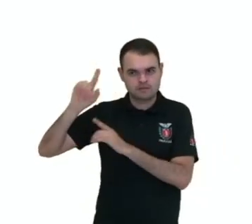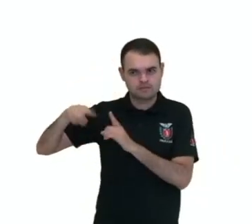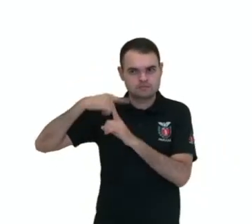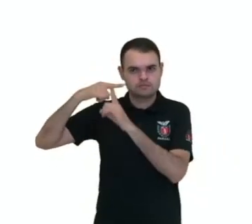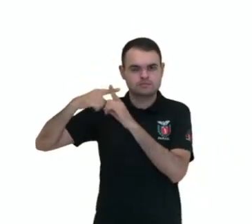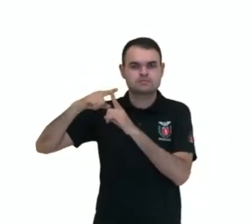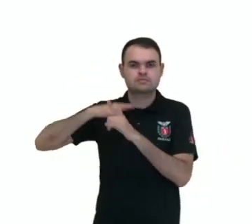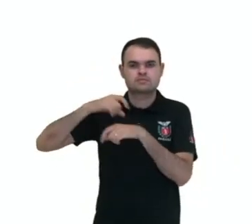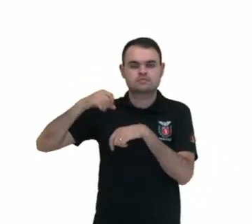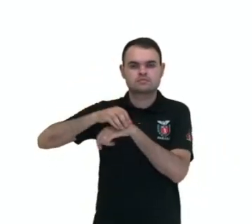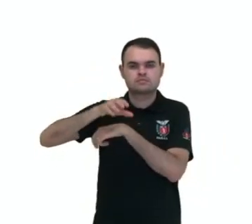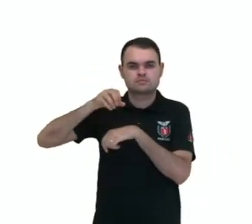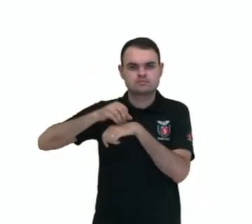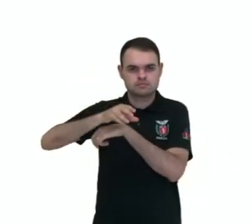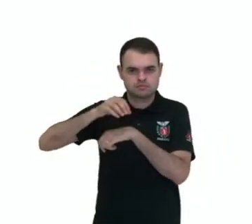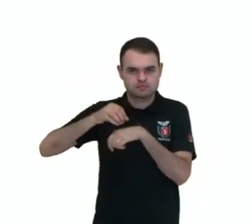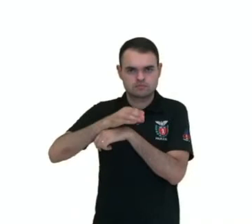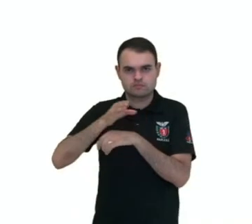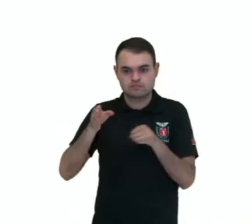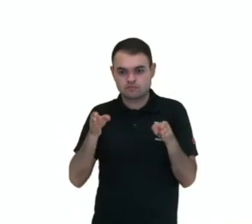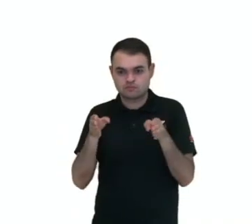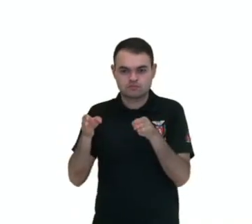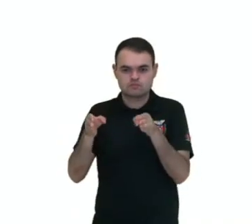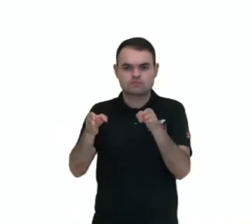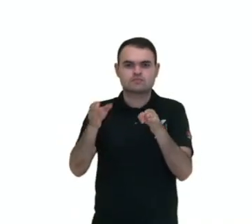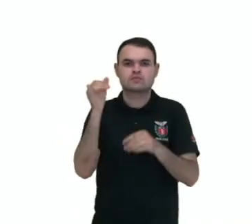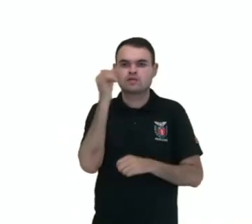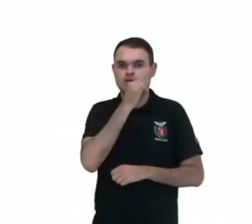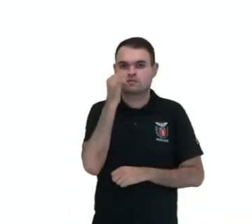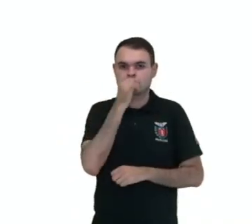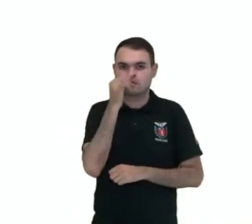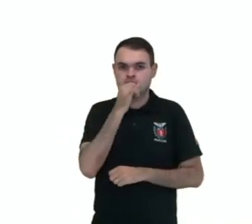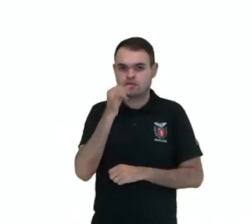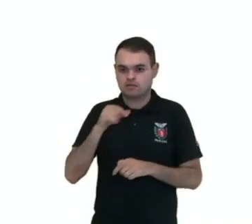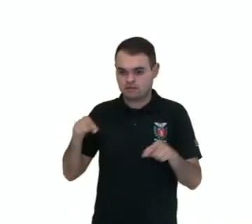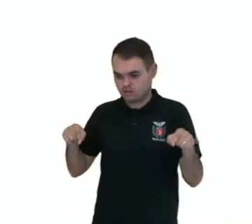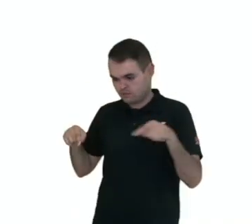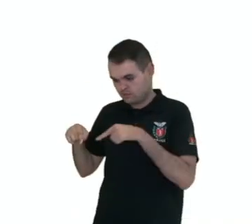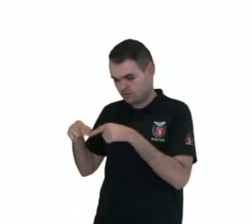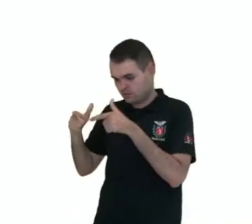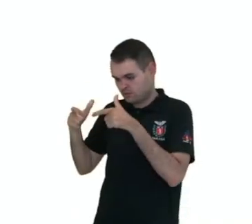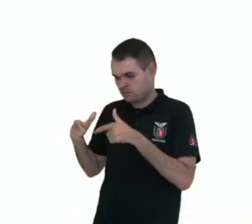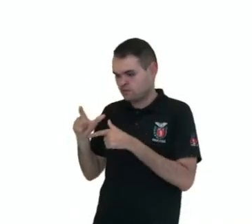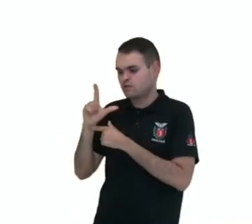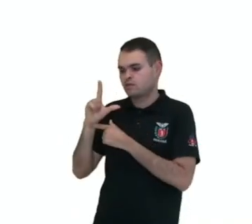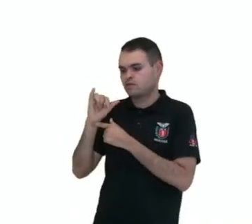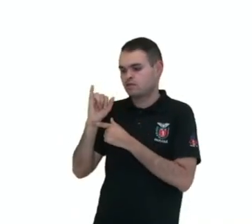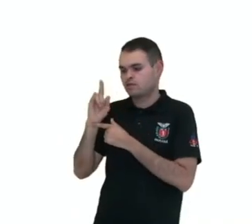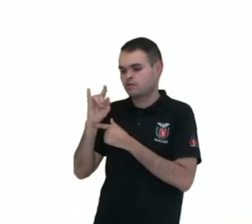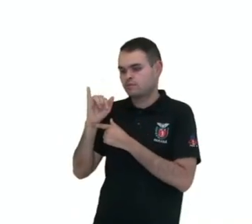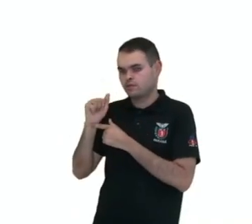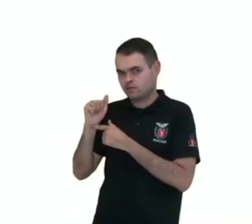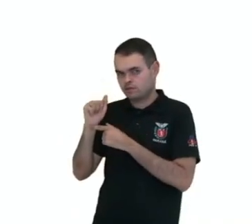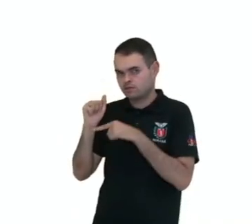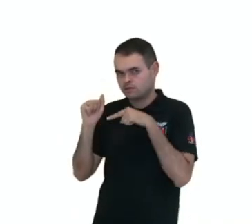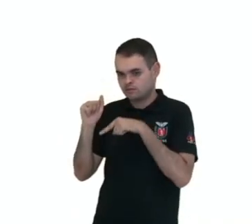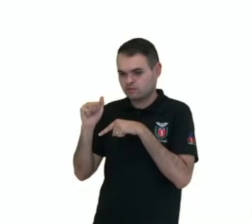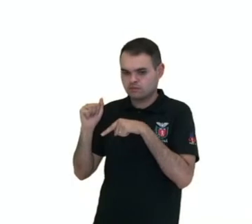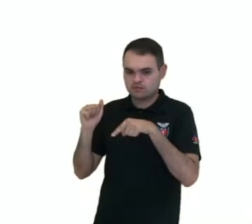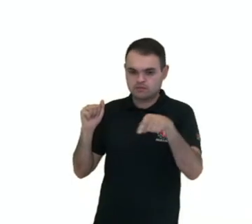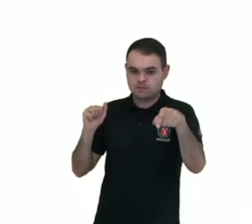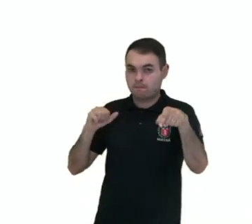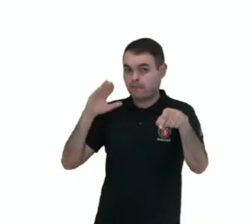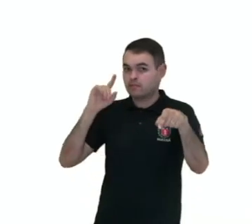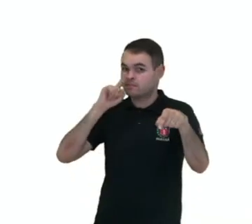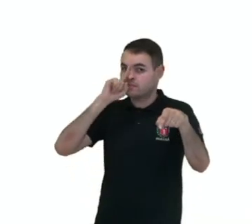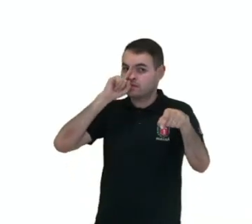o trajeto para a Itália, principalmente a partir da Líbia, está cada vez mais perigoso, levando em